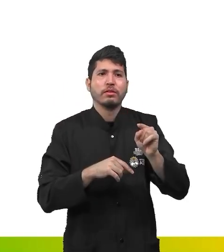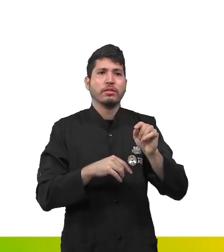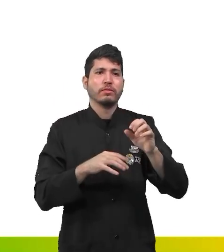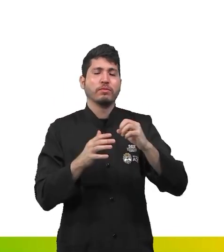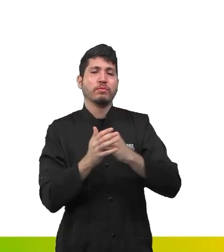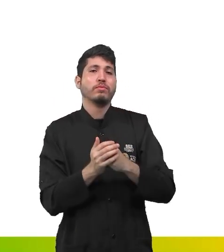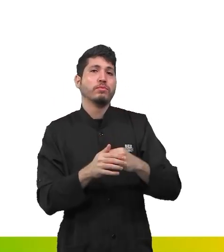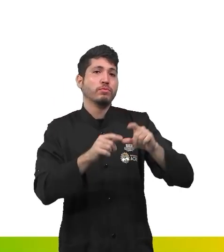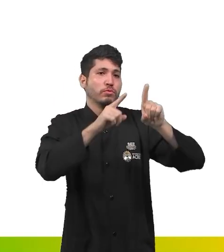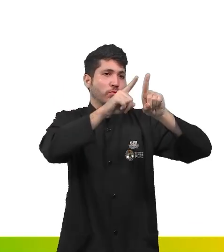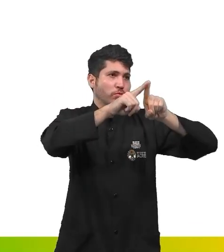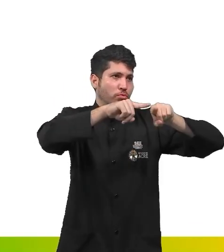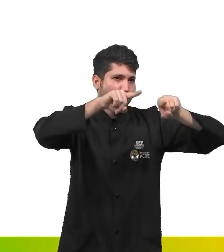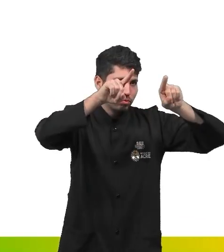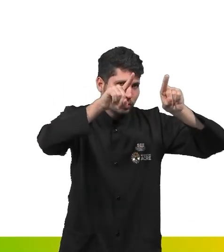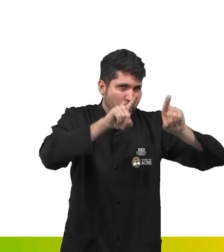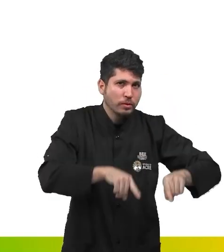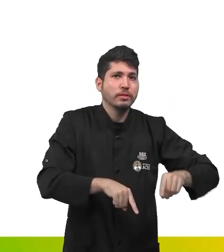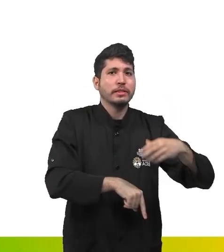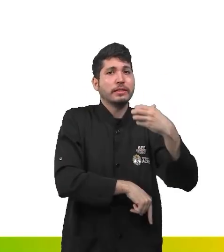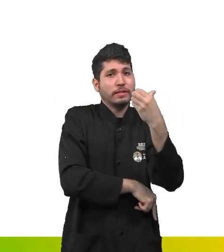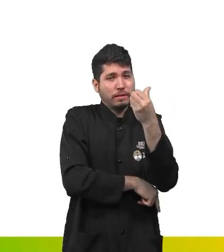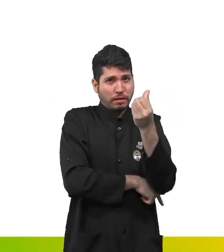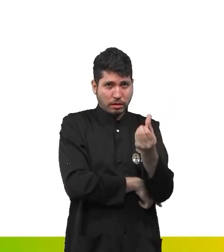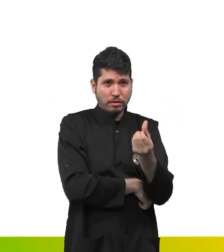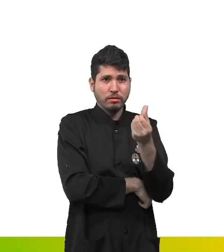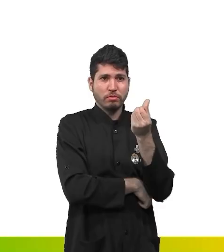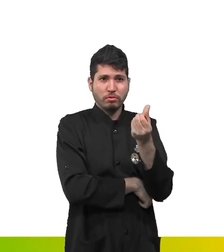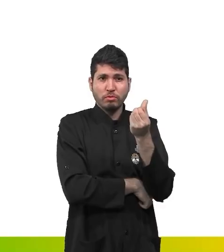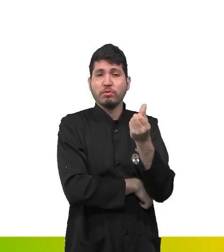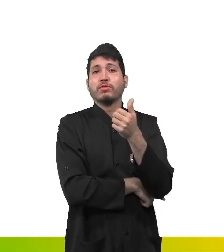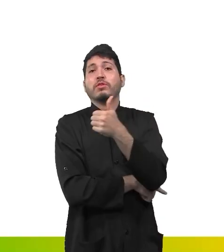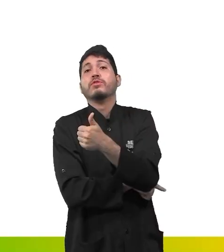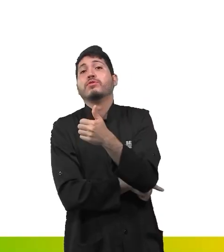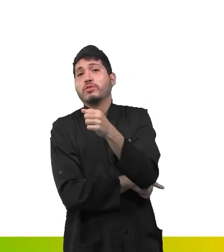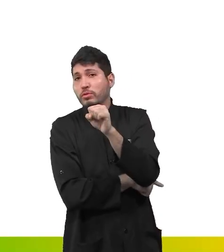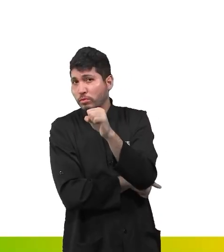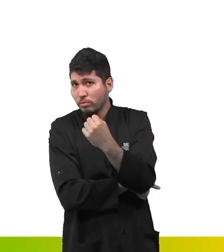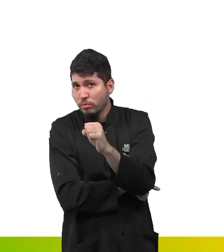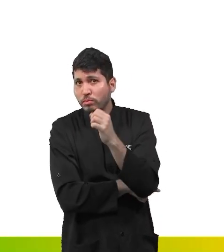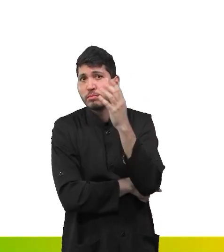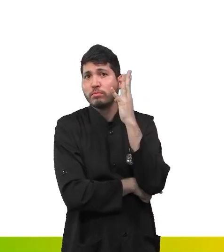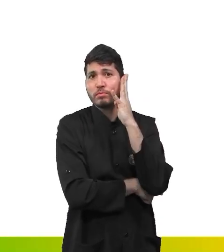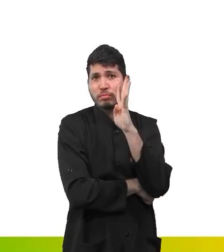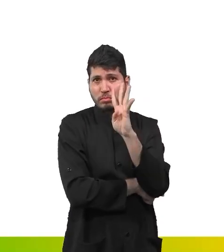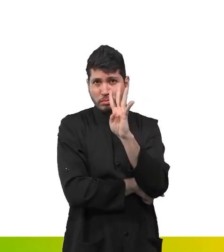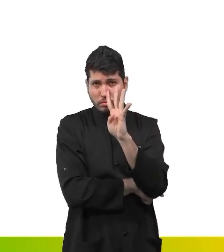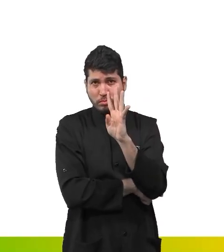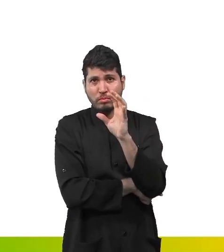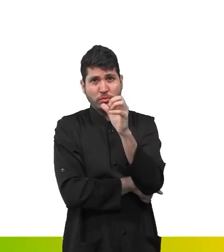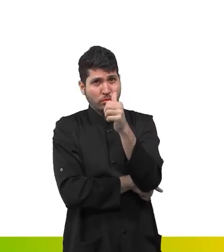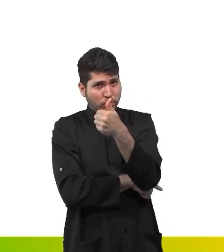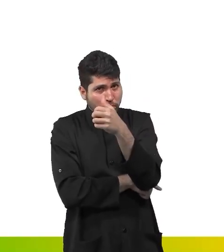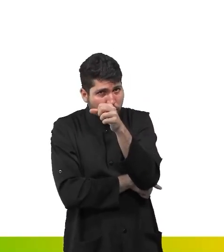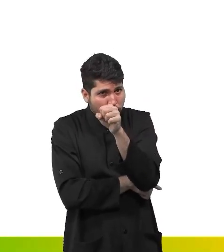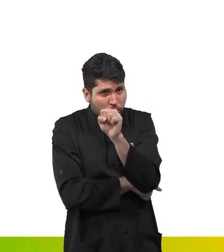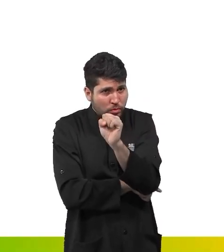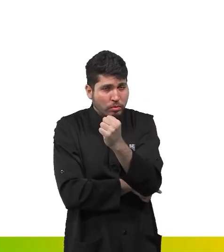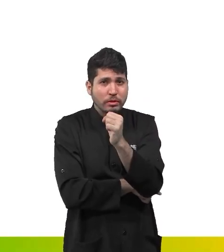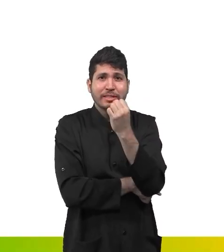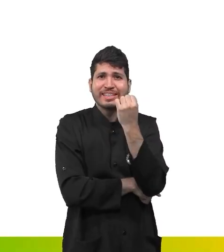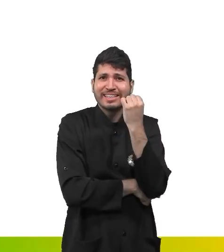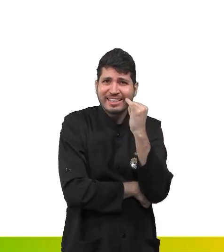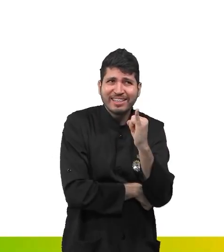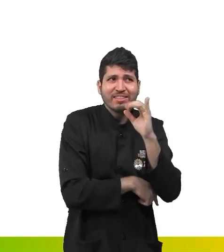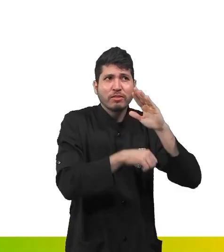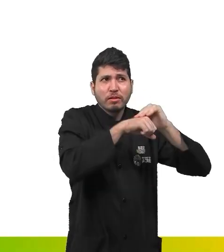maneira. Então, 6 operários, 18 dias. E aí, se vão ser contratados mais